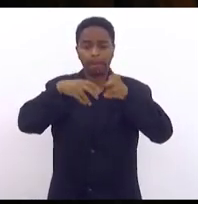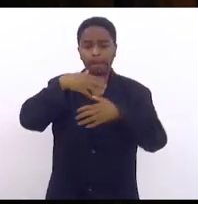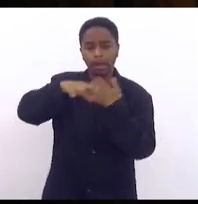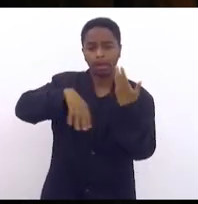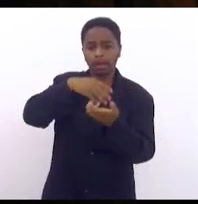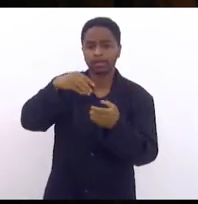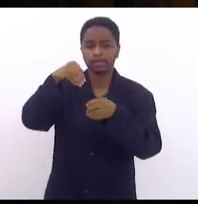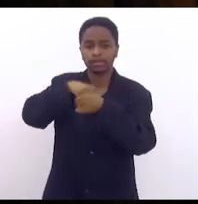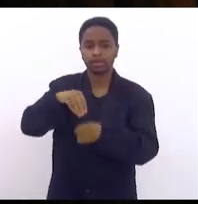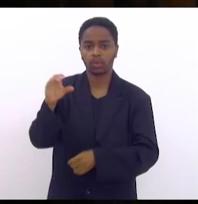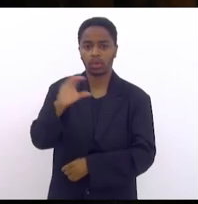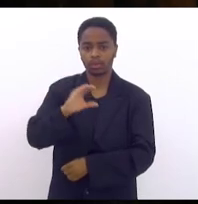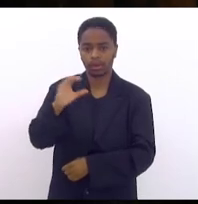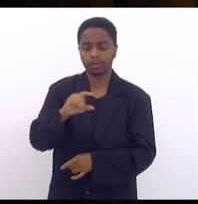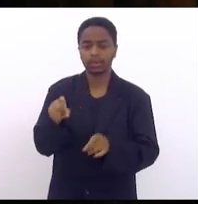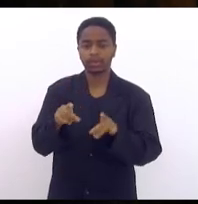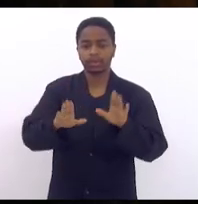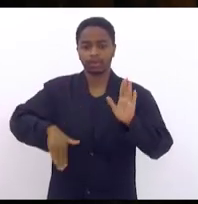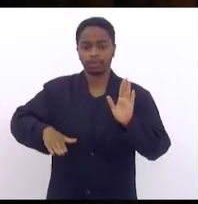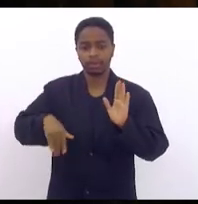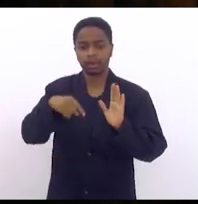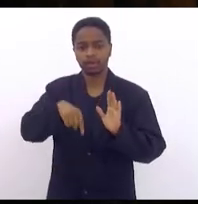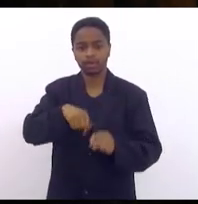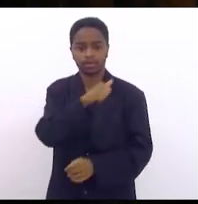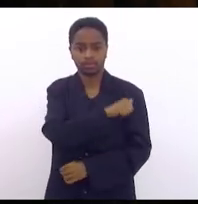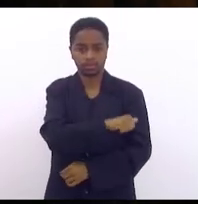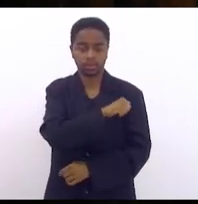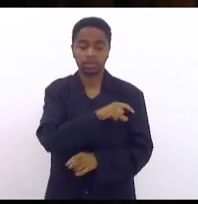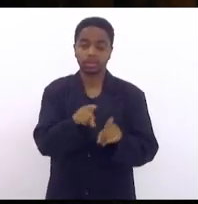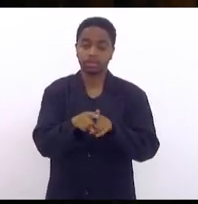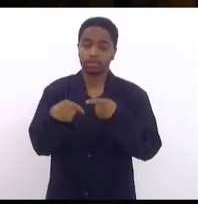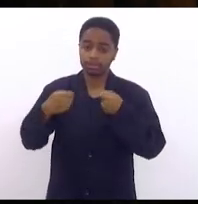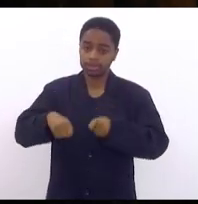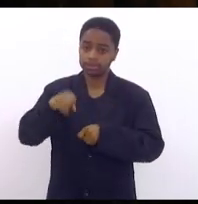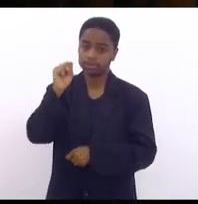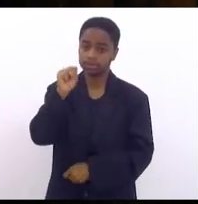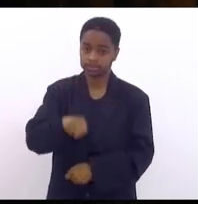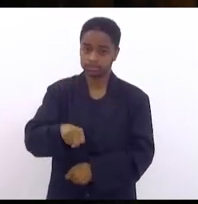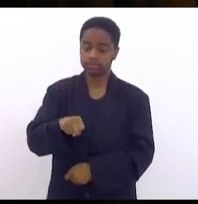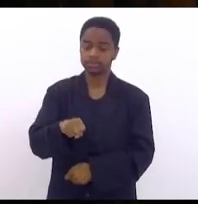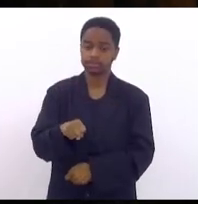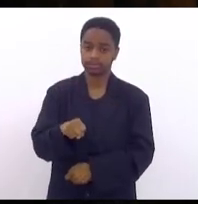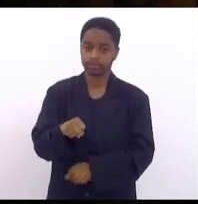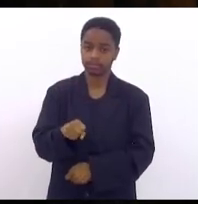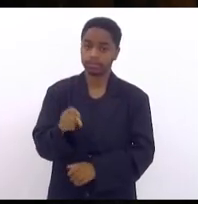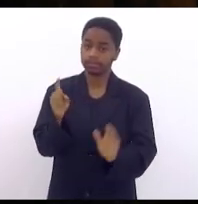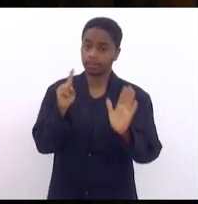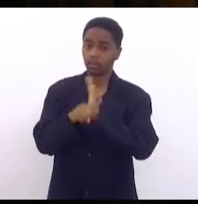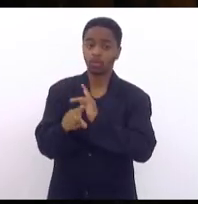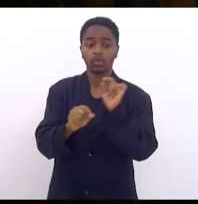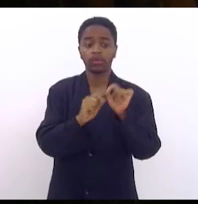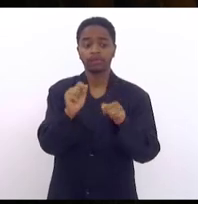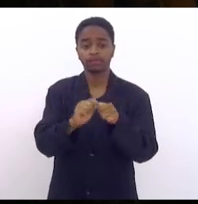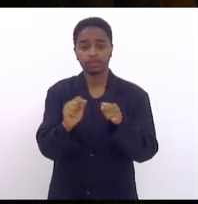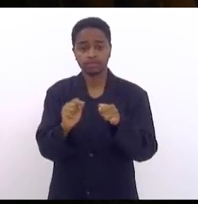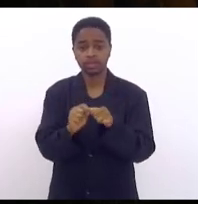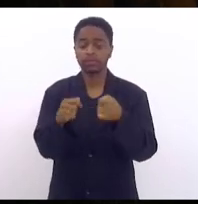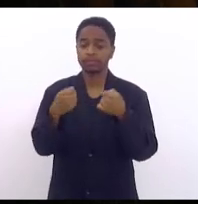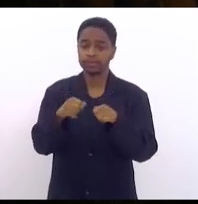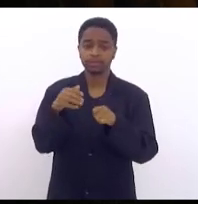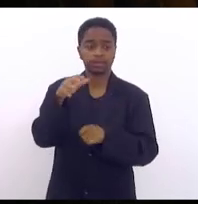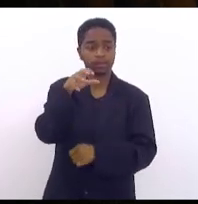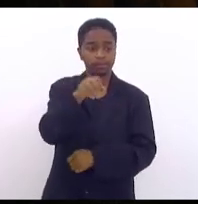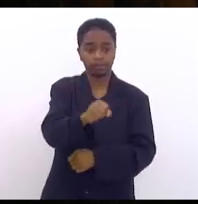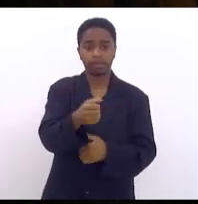em Copacabana, na orla do Rio de Janeiro, e que precisam, sim, serem questionados do que estão fazendo, serem interpelados,